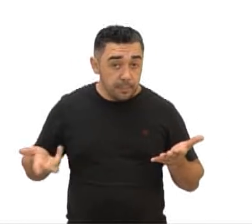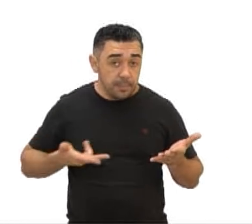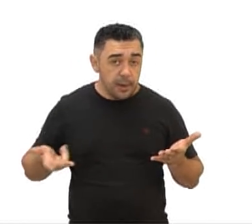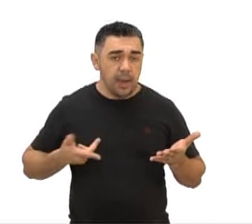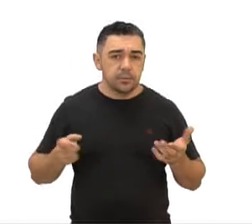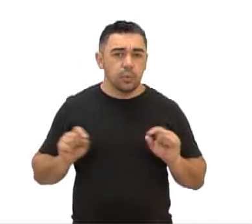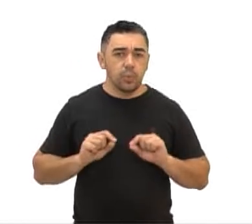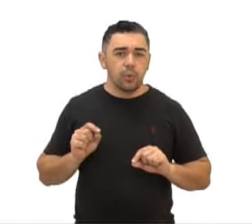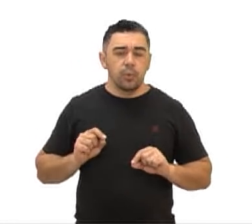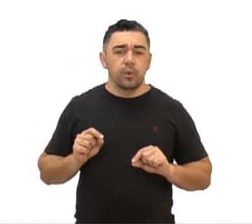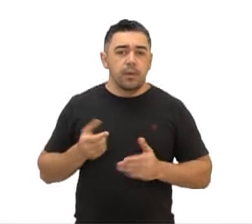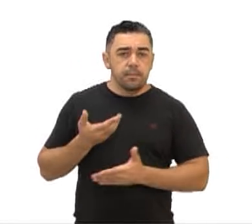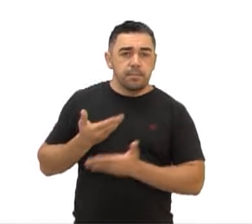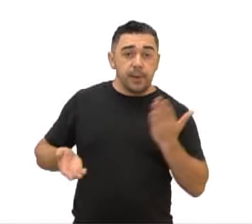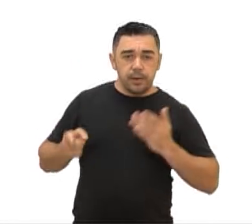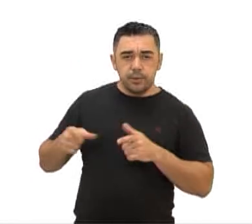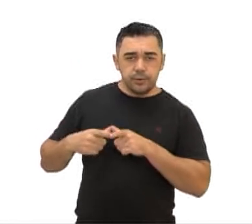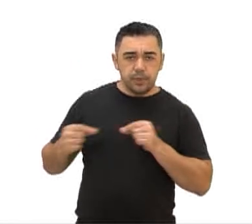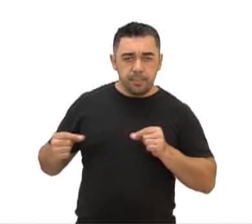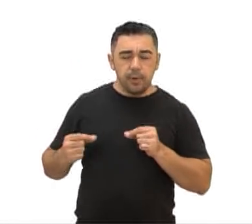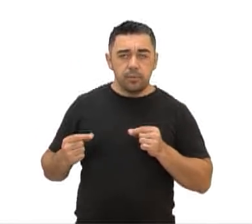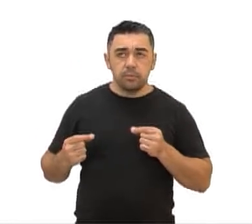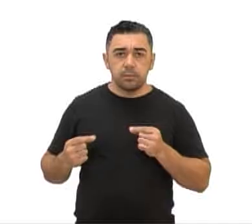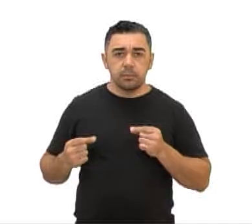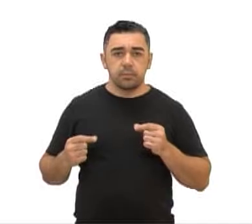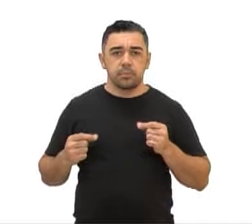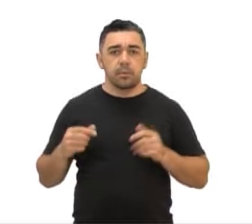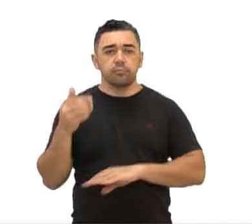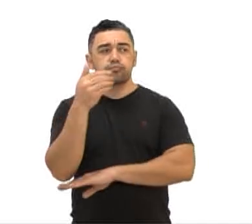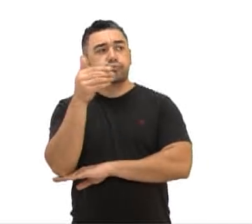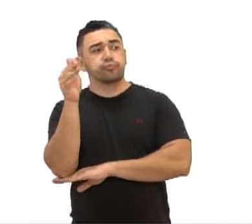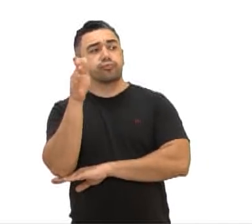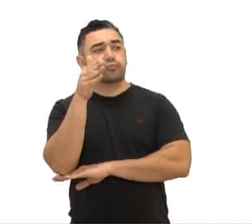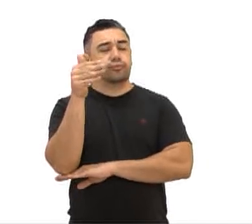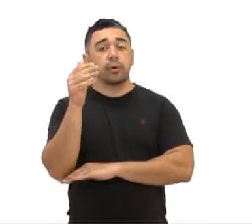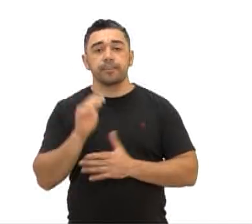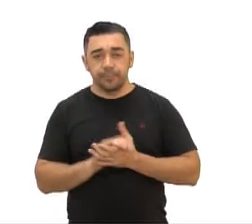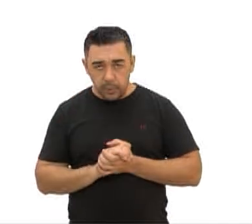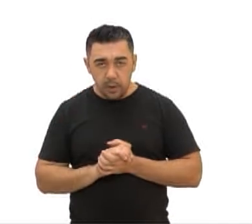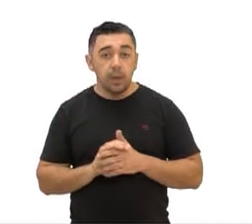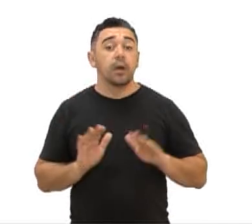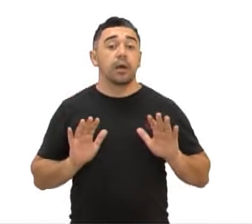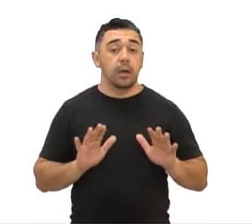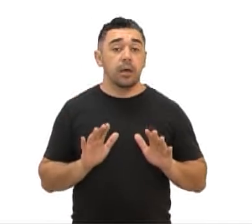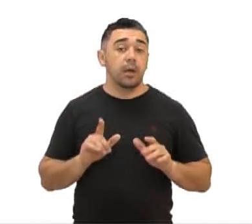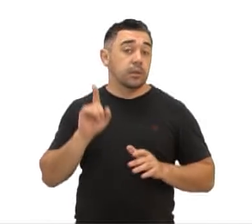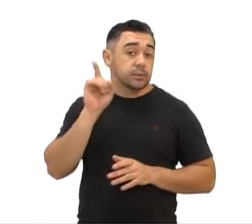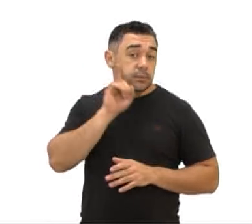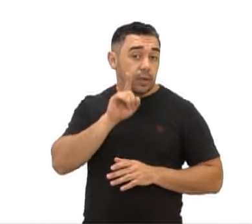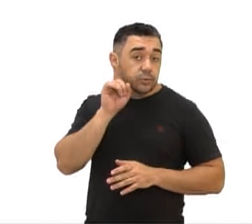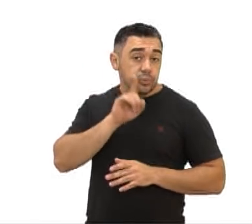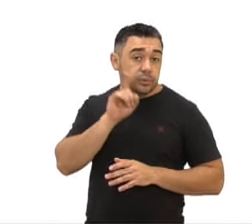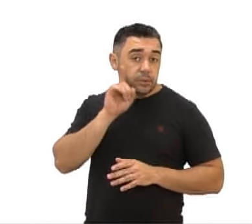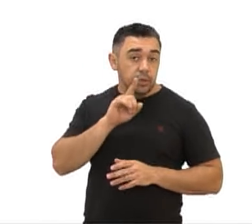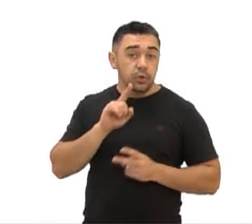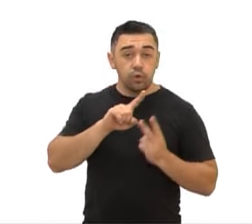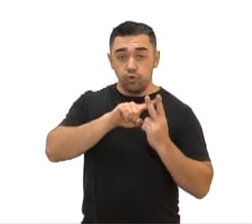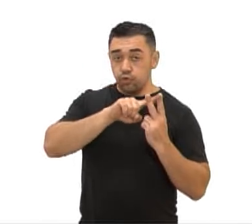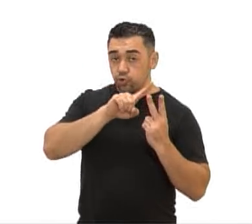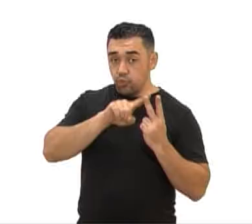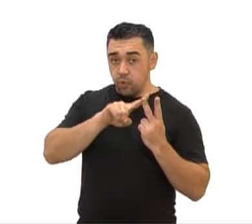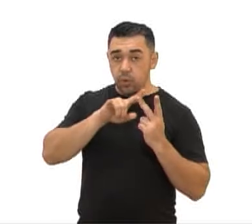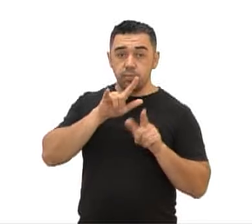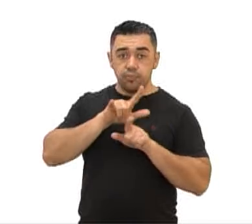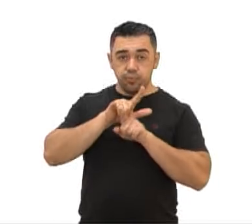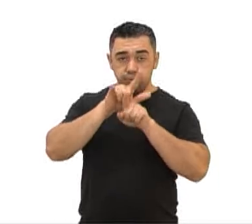rendição japonesa e de demonstrar ao mundo seu poderio bélico, os Estados Unidos lançaram 2